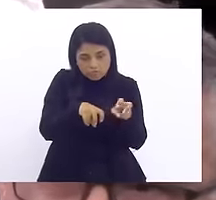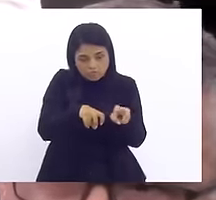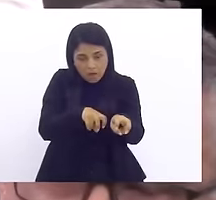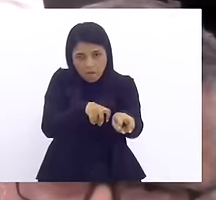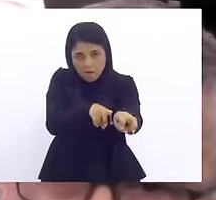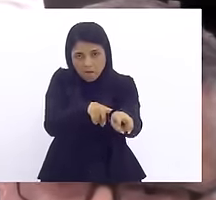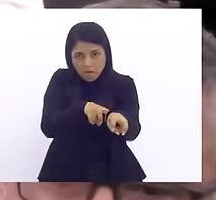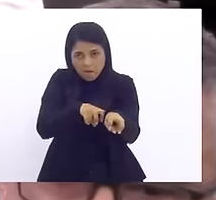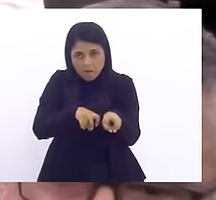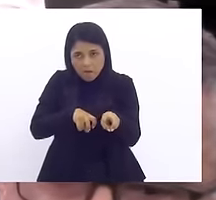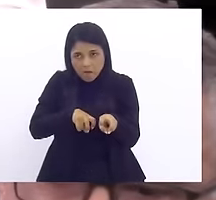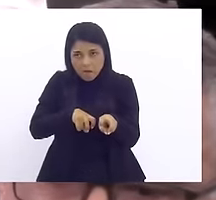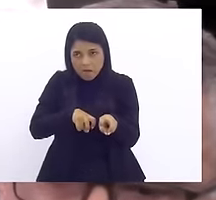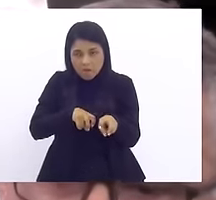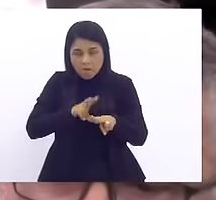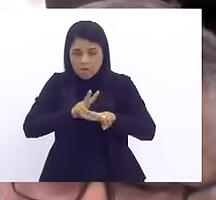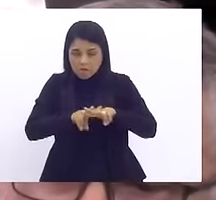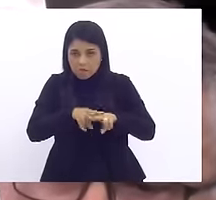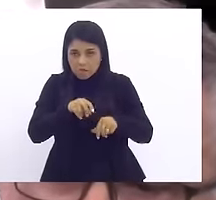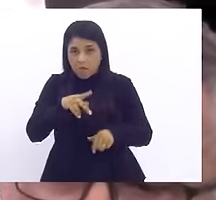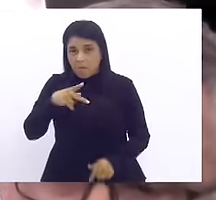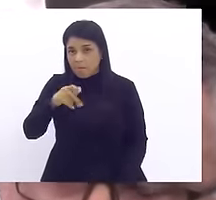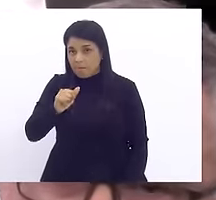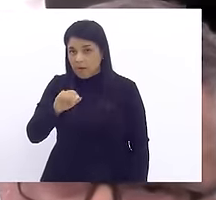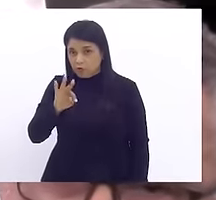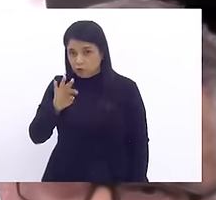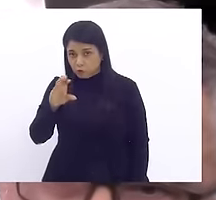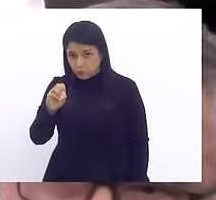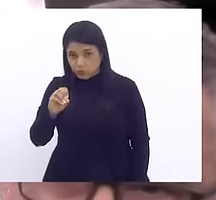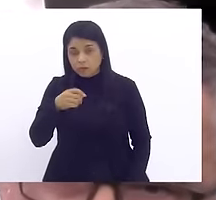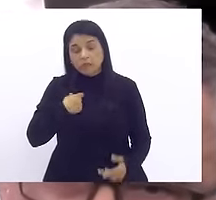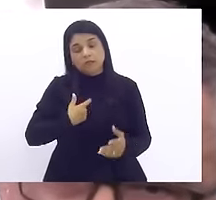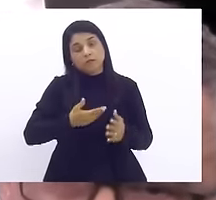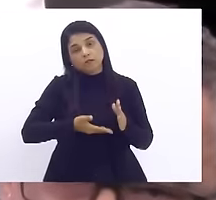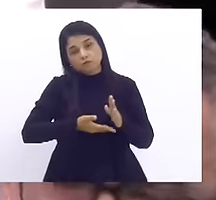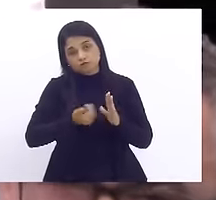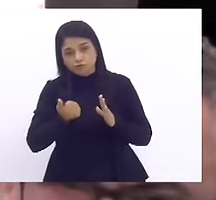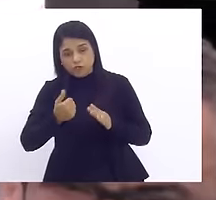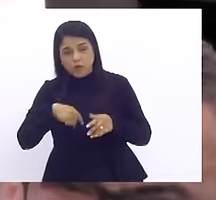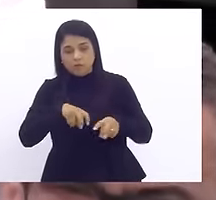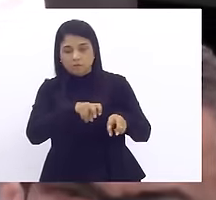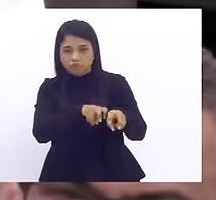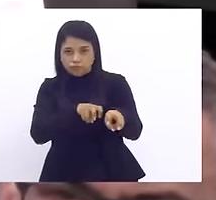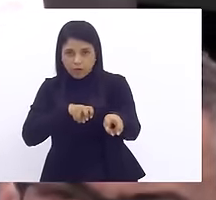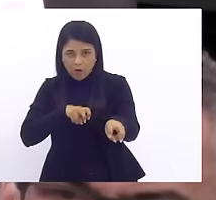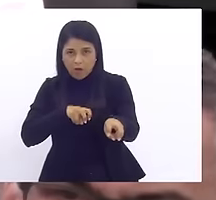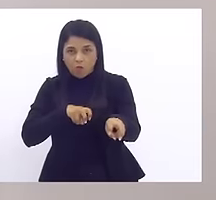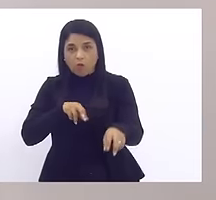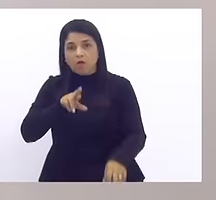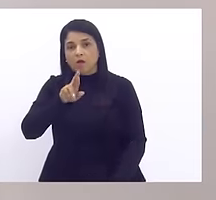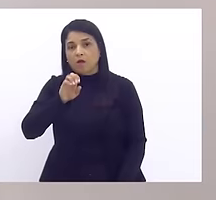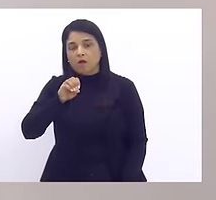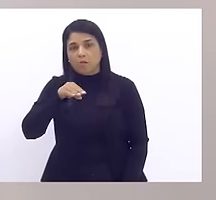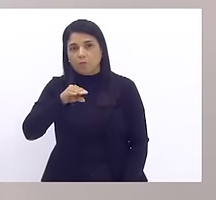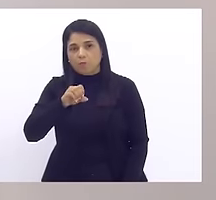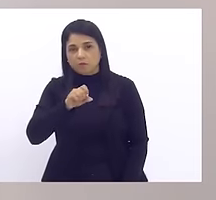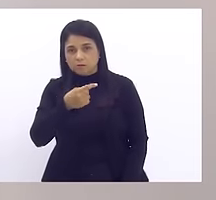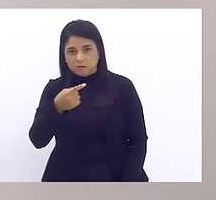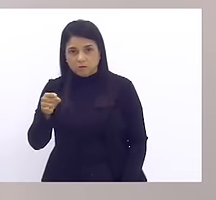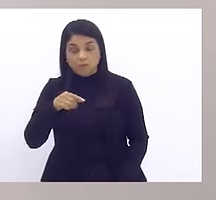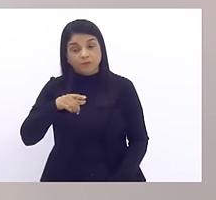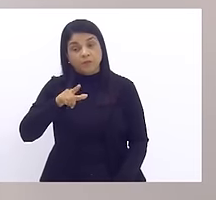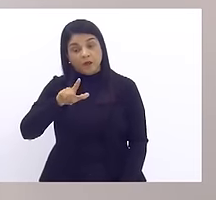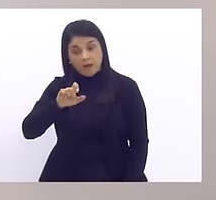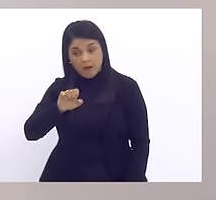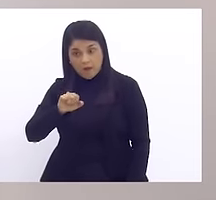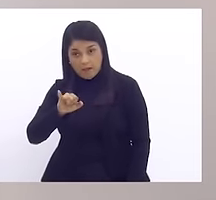nesses 3 milhões 274 mil já tão bate bate e remoção Pátio remoção e o leilão é